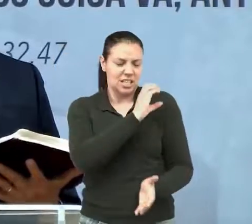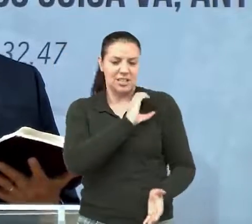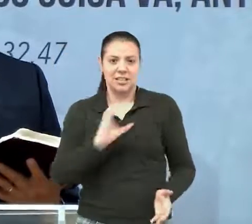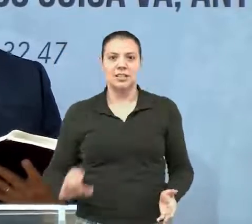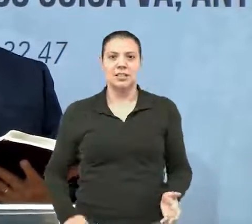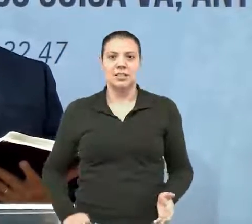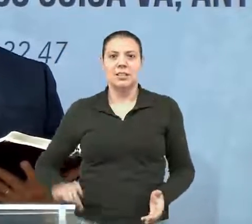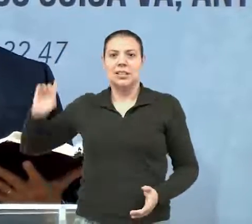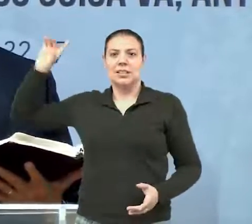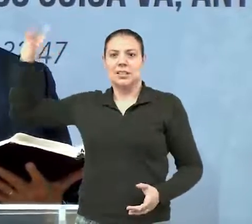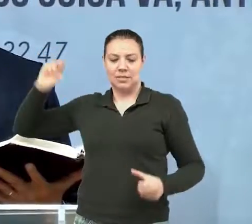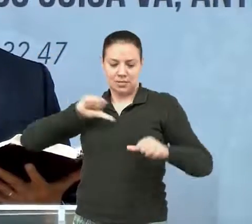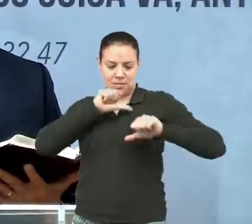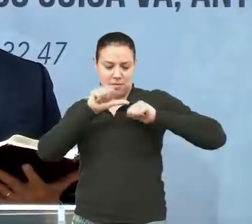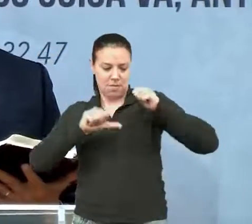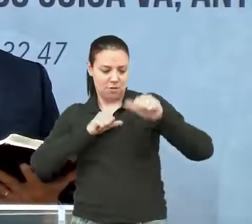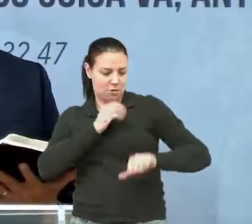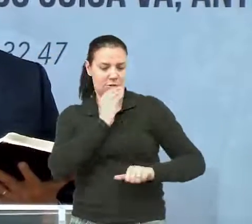lhe deu um coração de carne.